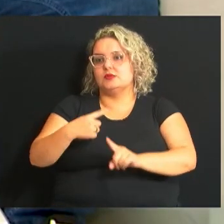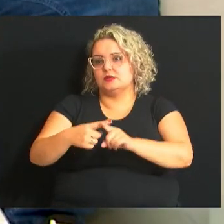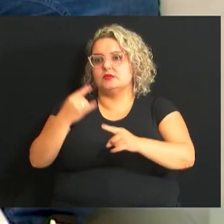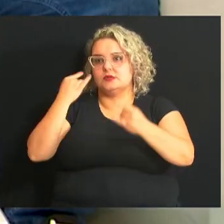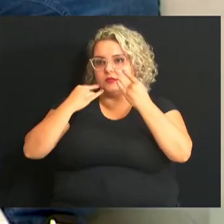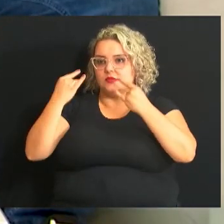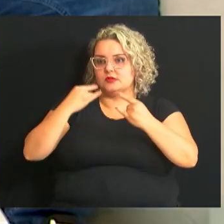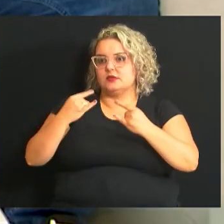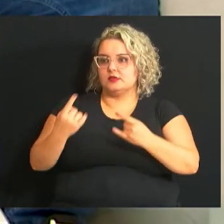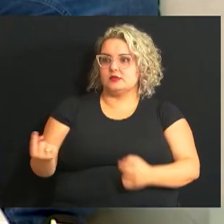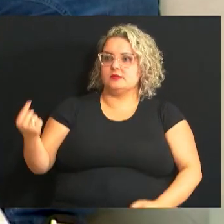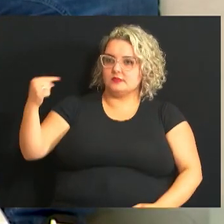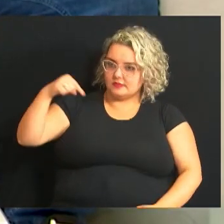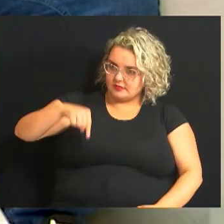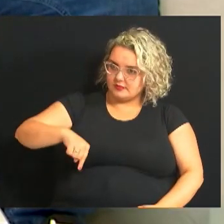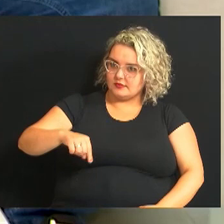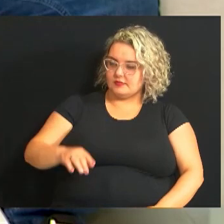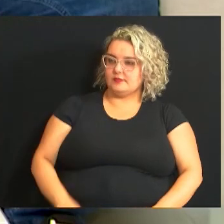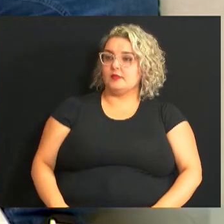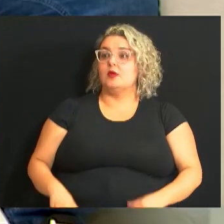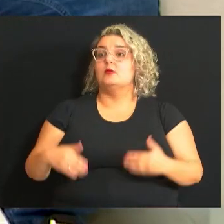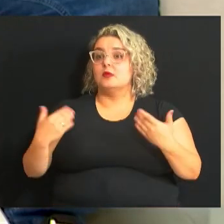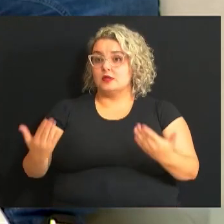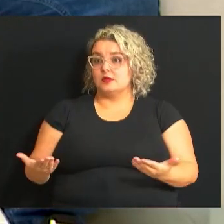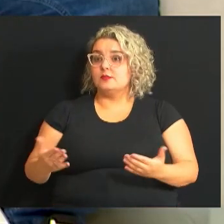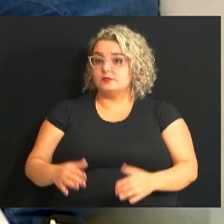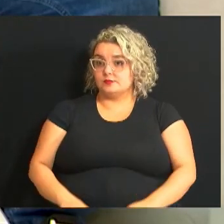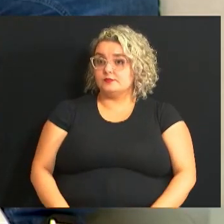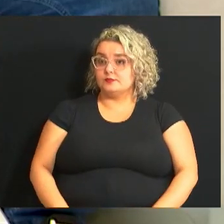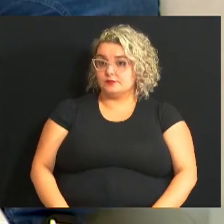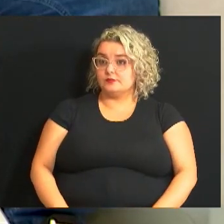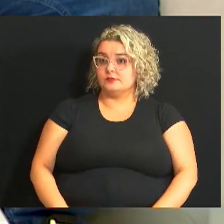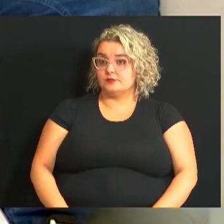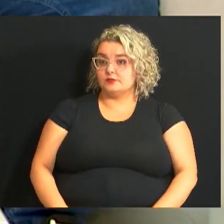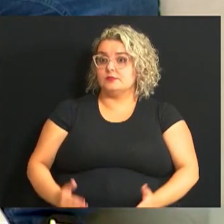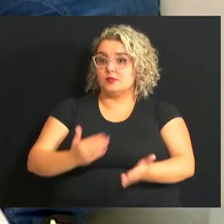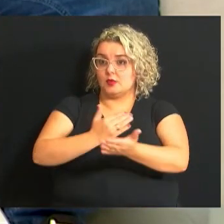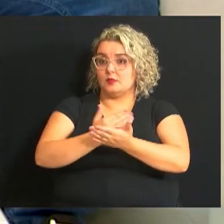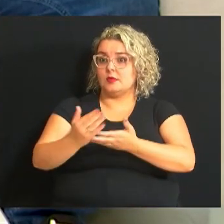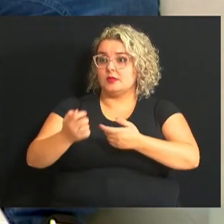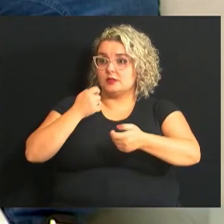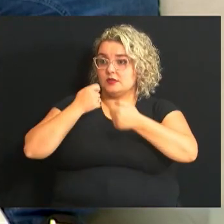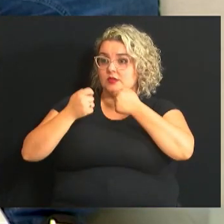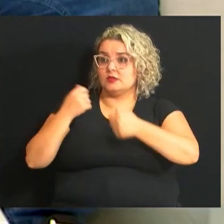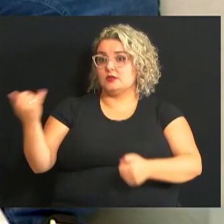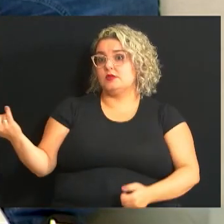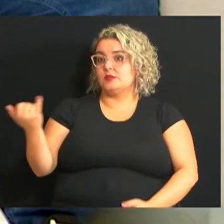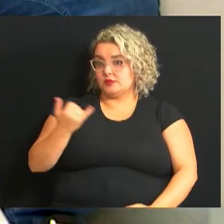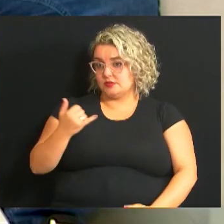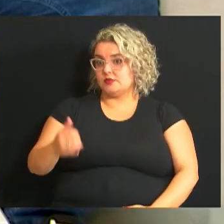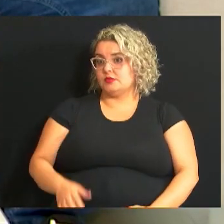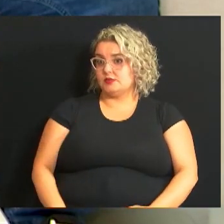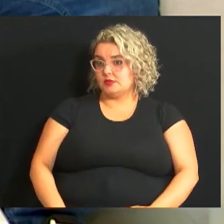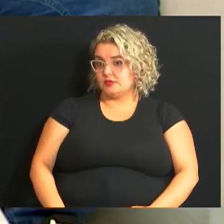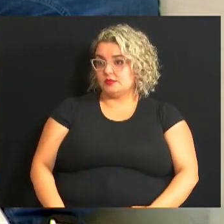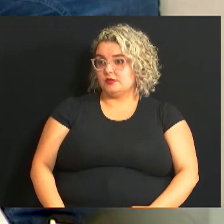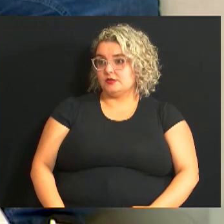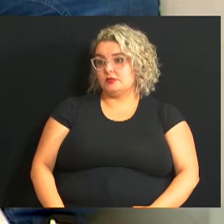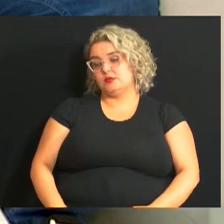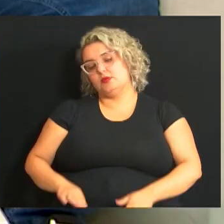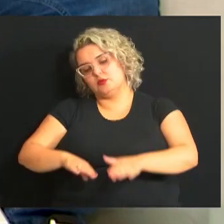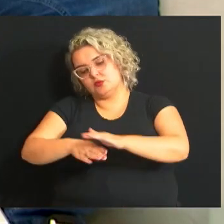cá. Pois é, no início da nossa entrevista você disse que são costumes diferentes e tudo